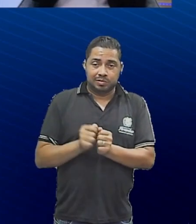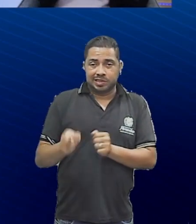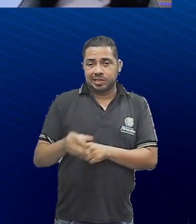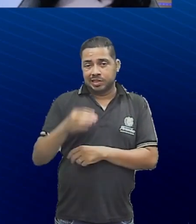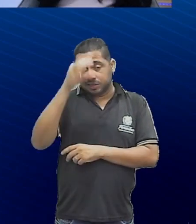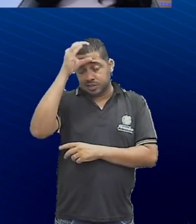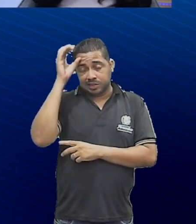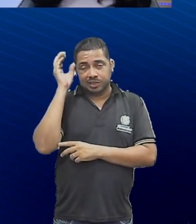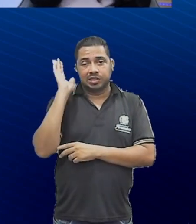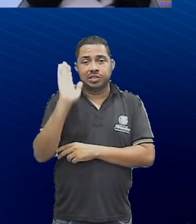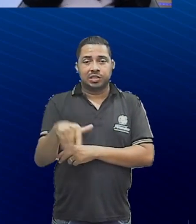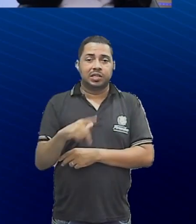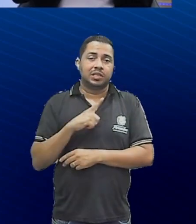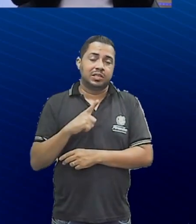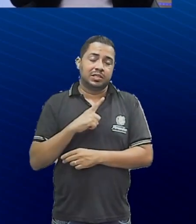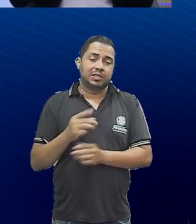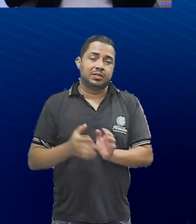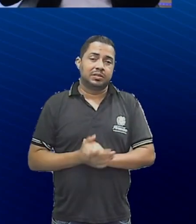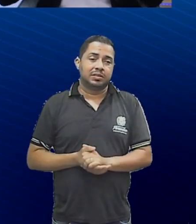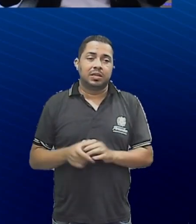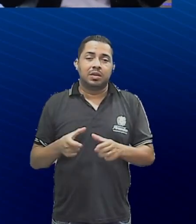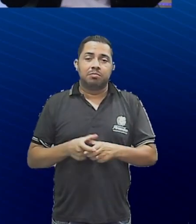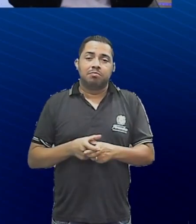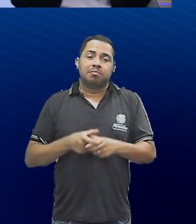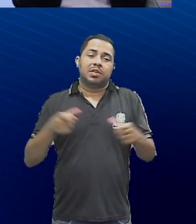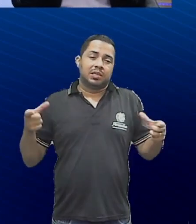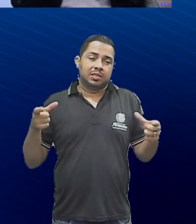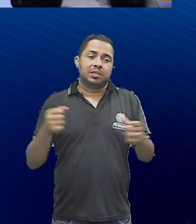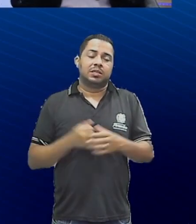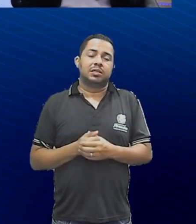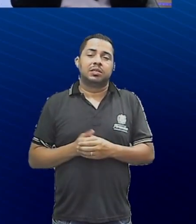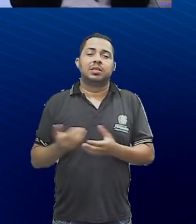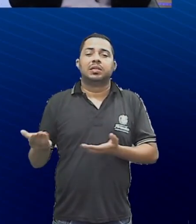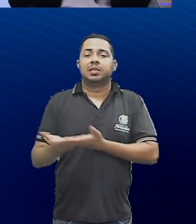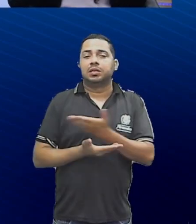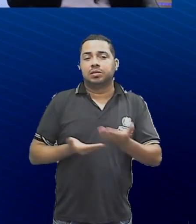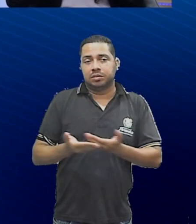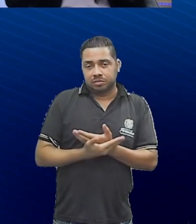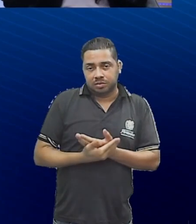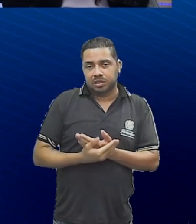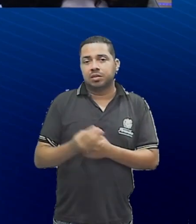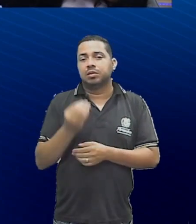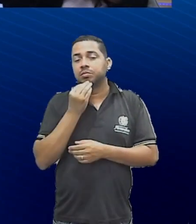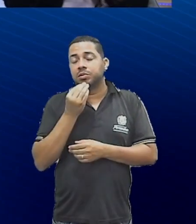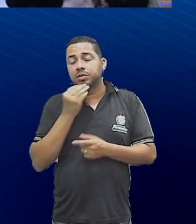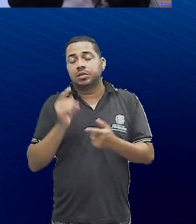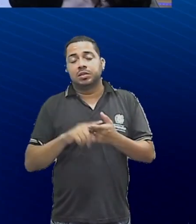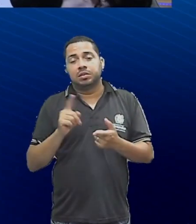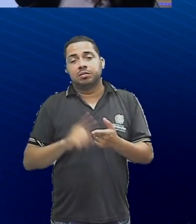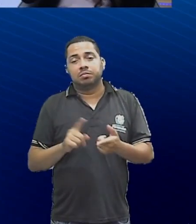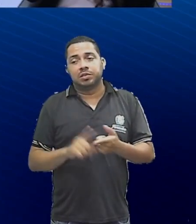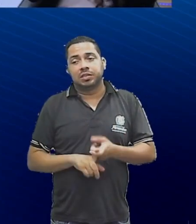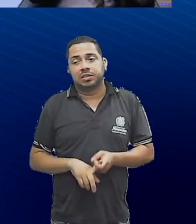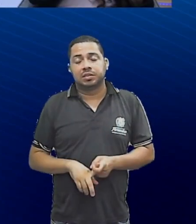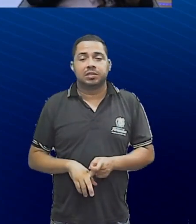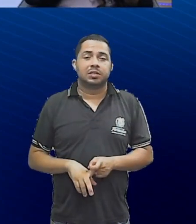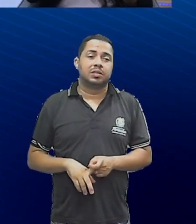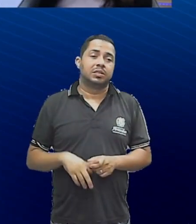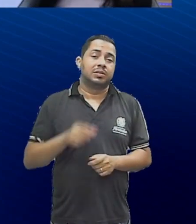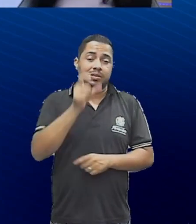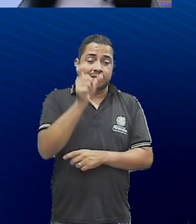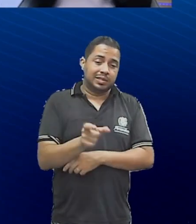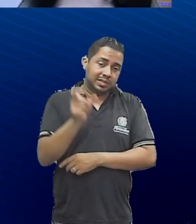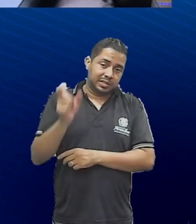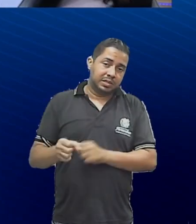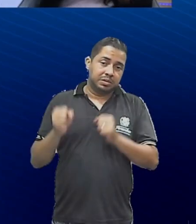que já existe, né? Ampliando assim a rede de relacionamento, oportunizando também que os seus